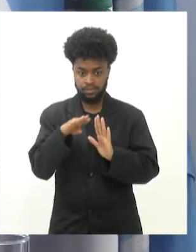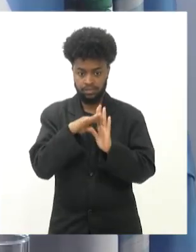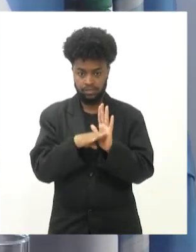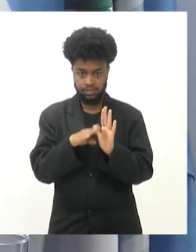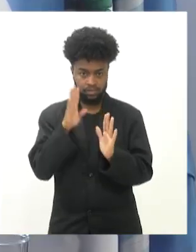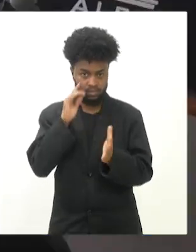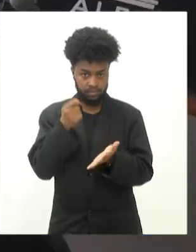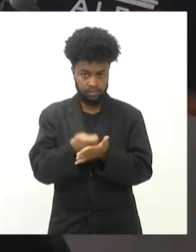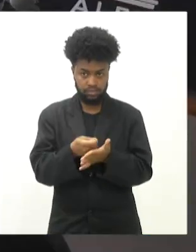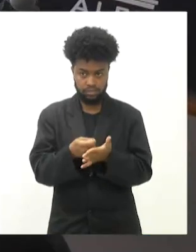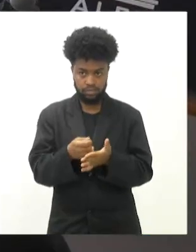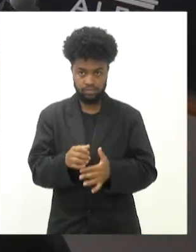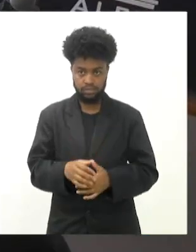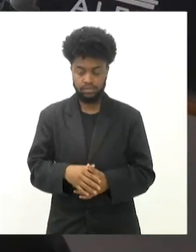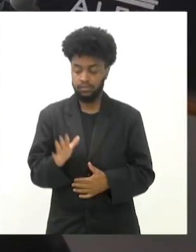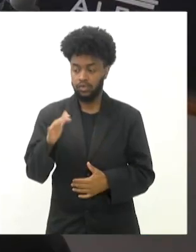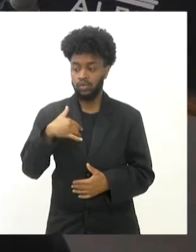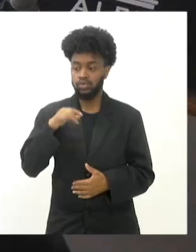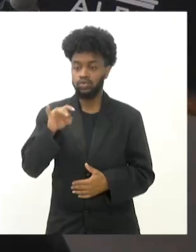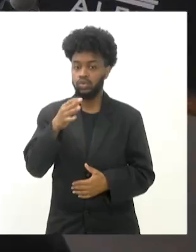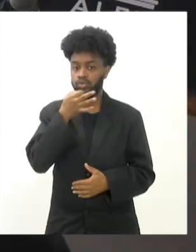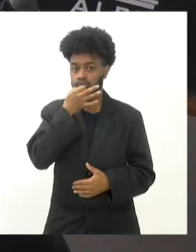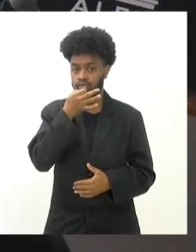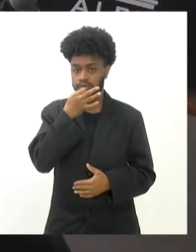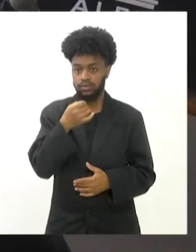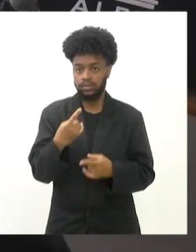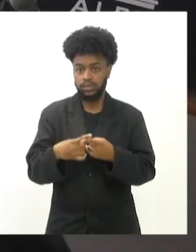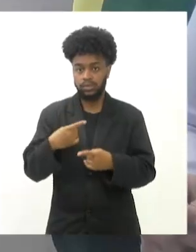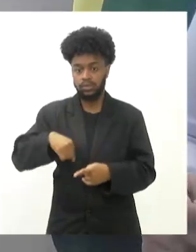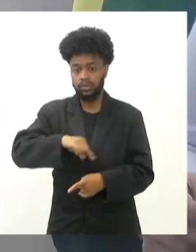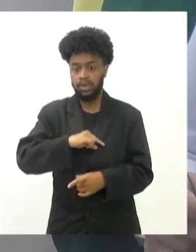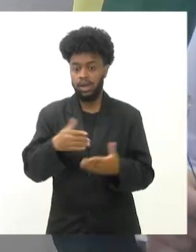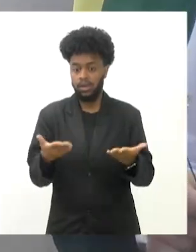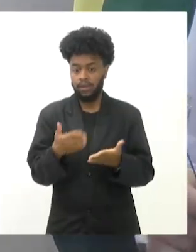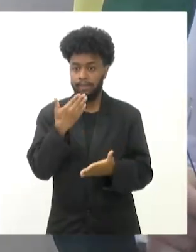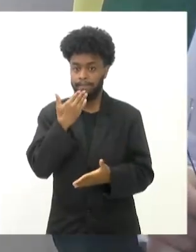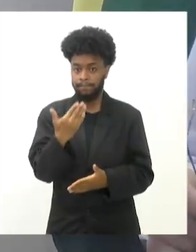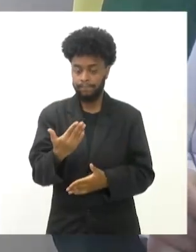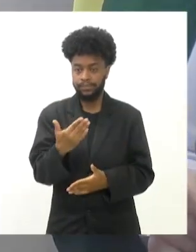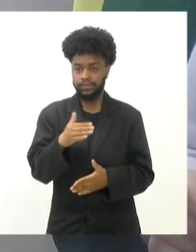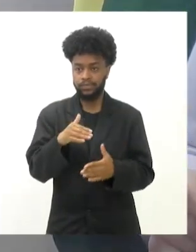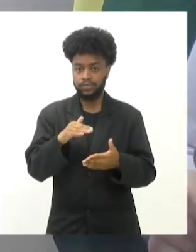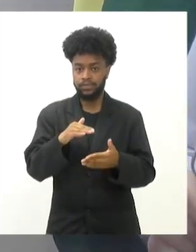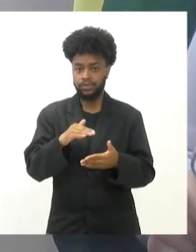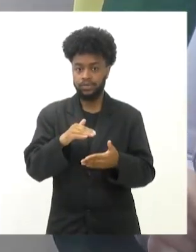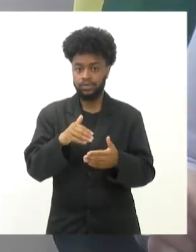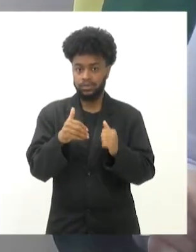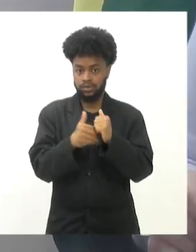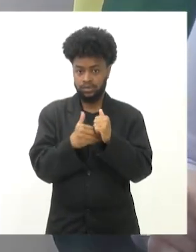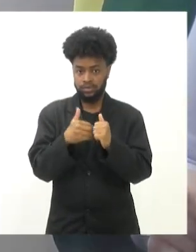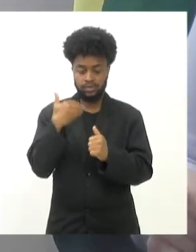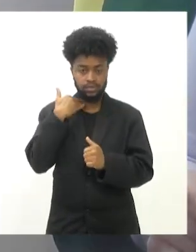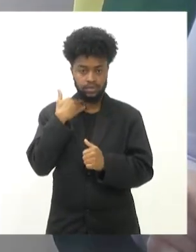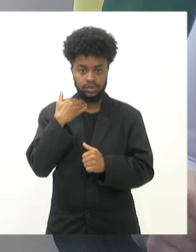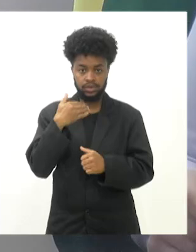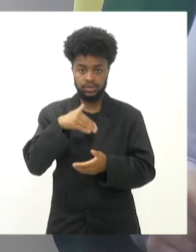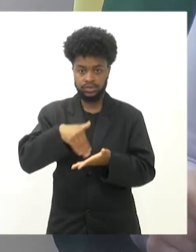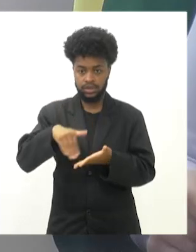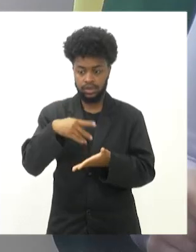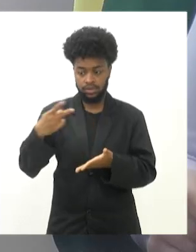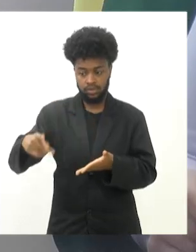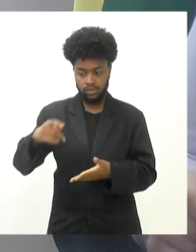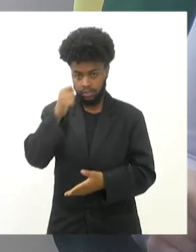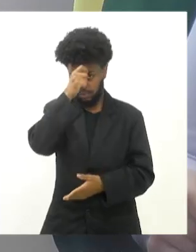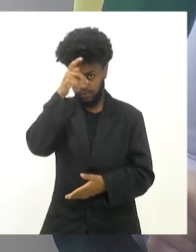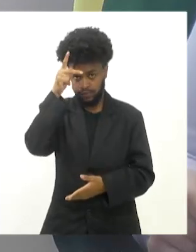serem deliberados, deputado Alan Lopes? Só fazer uma sugestão, já que nós estamos pedindo a quebra do secretário, do prefeito,